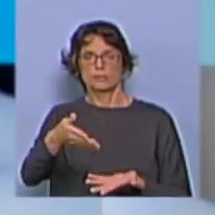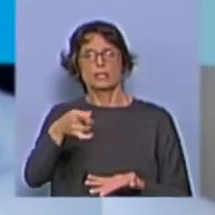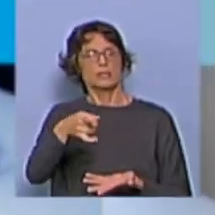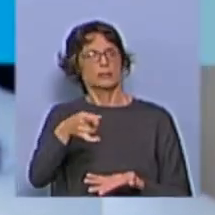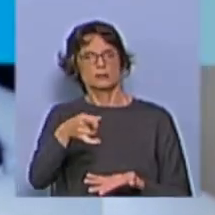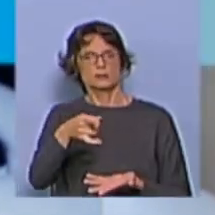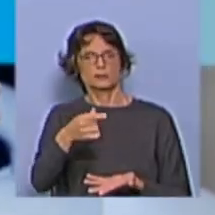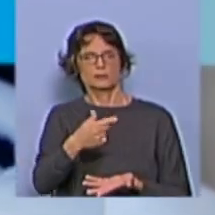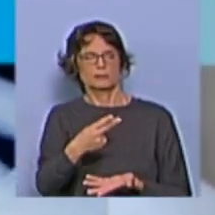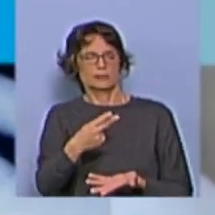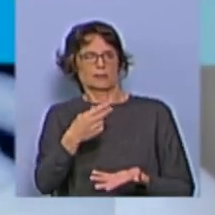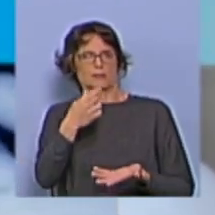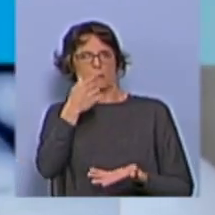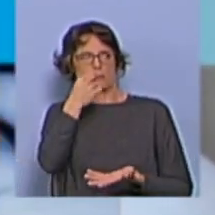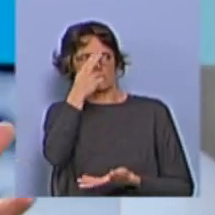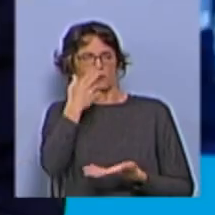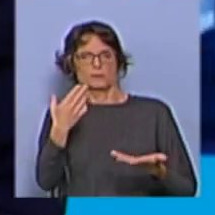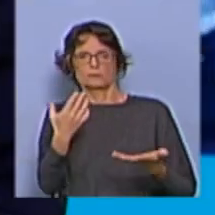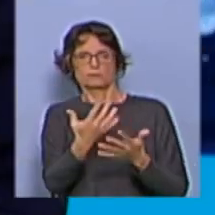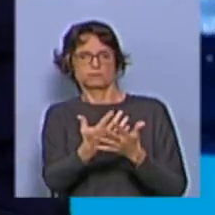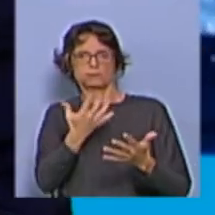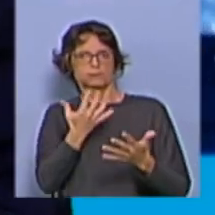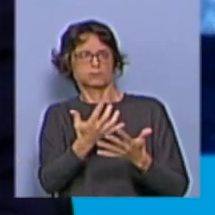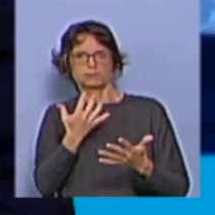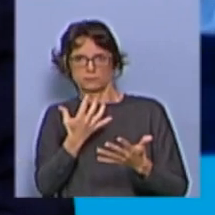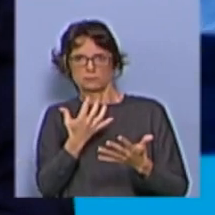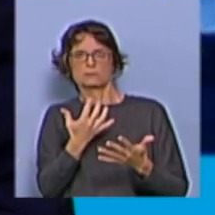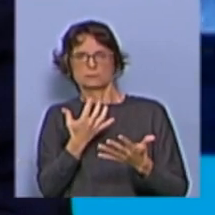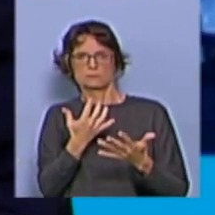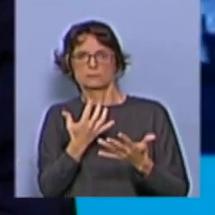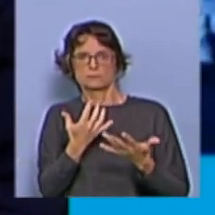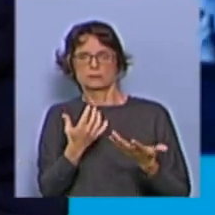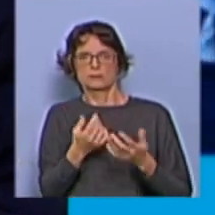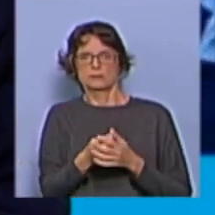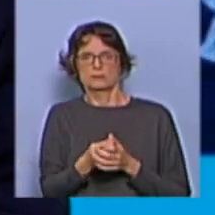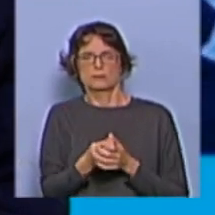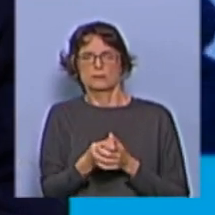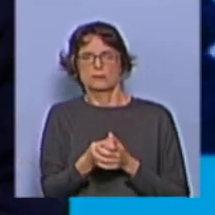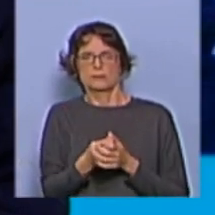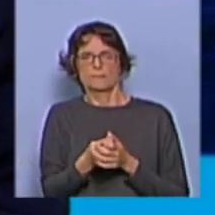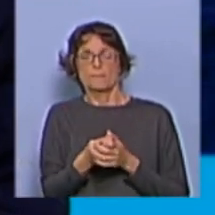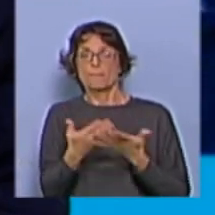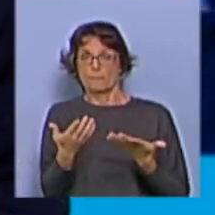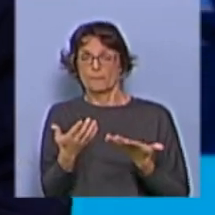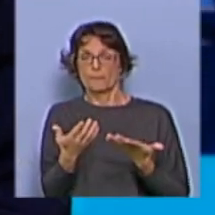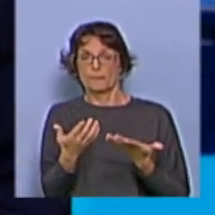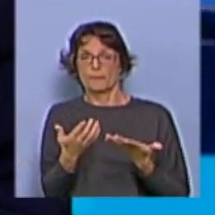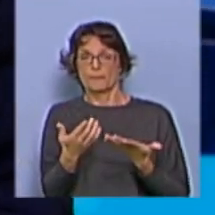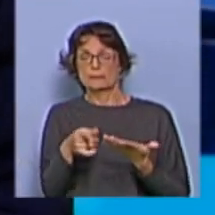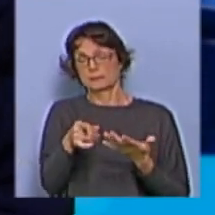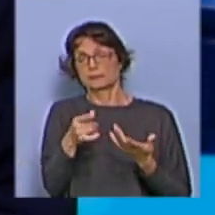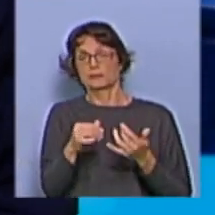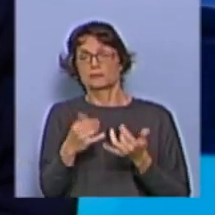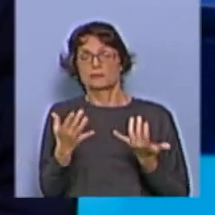acontecer. Era cheio de realismo, que não parecia ter a mediação dos meios digitais, não é? Concorda com isso? Sim. Ora bem, é isso que nós chamamos